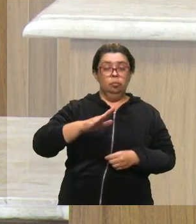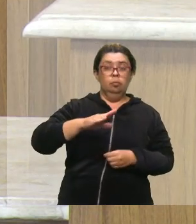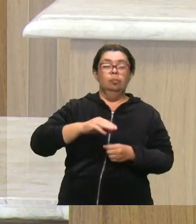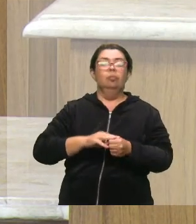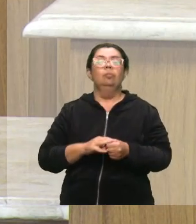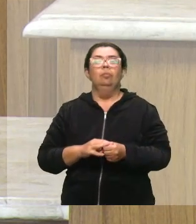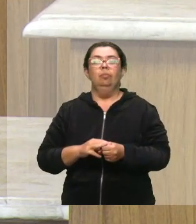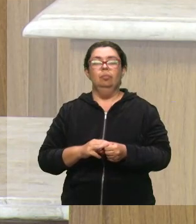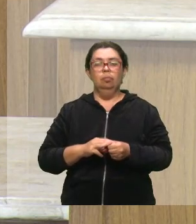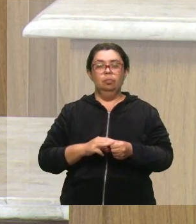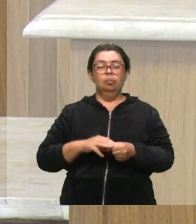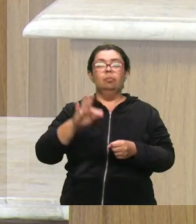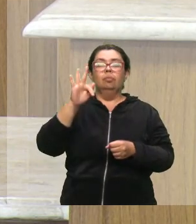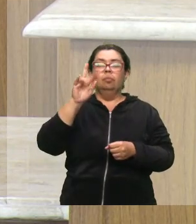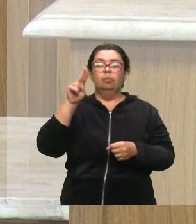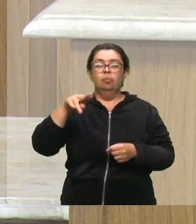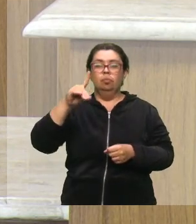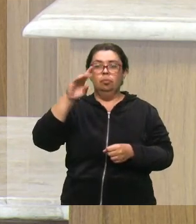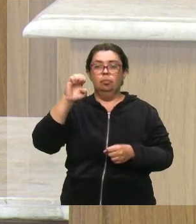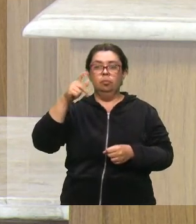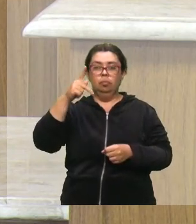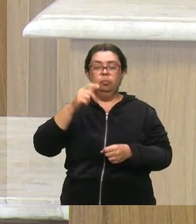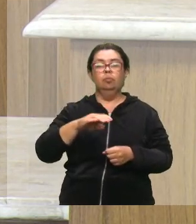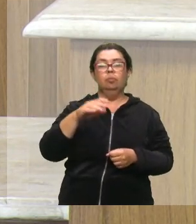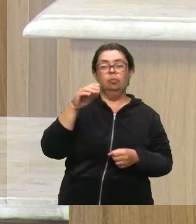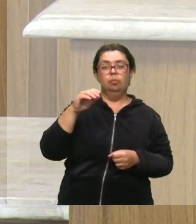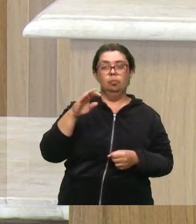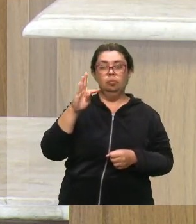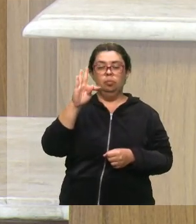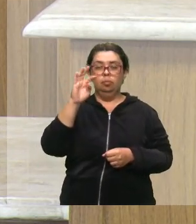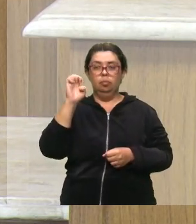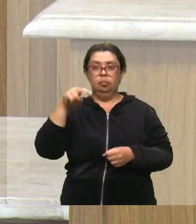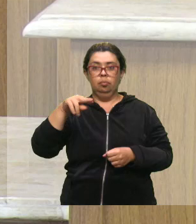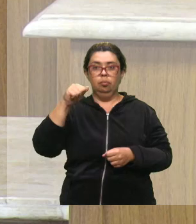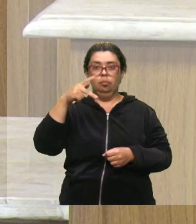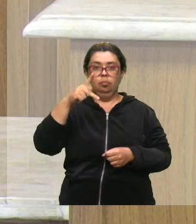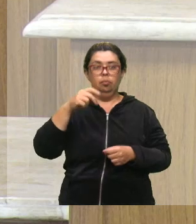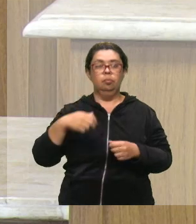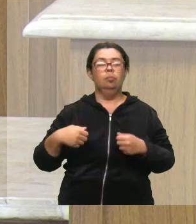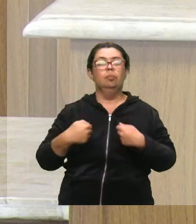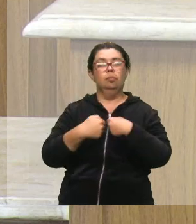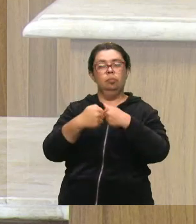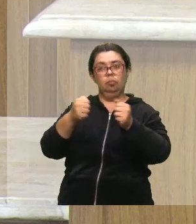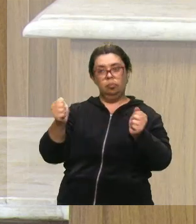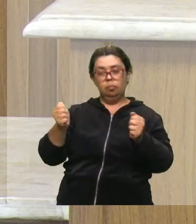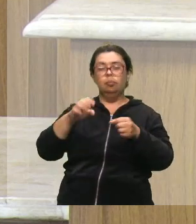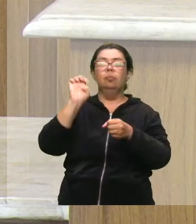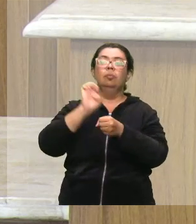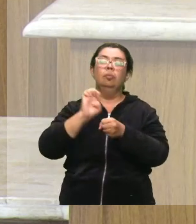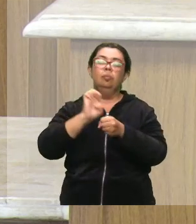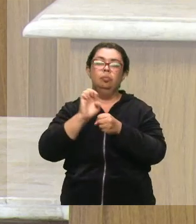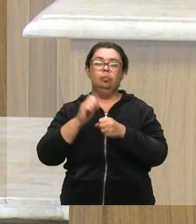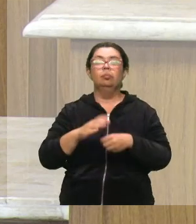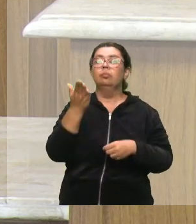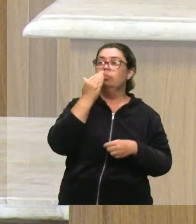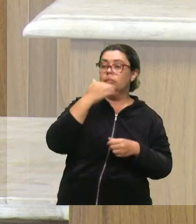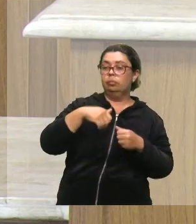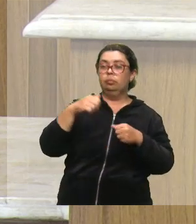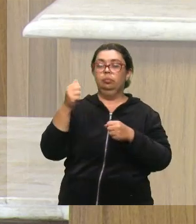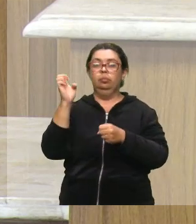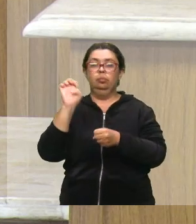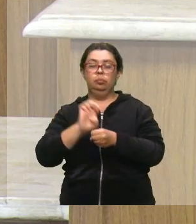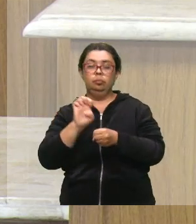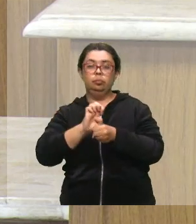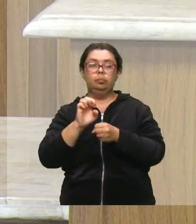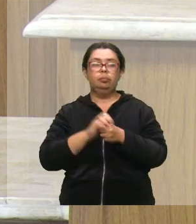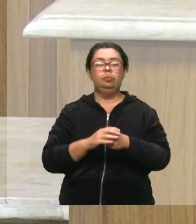Fundeb, QESE, PNAE, PNAT, Transporte Escolar Estadual, Merenda Escolar Estadual, Programa Escola em Tempo